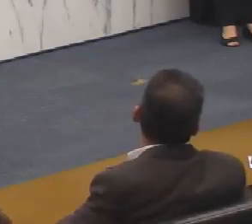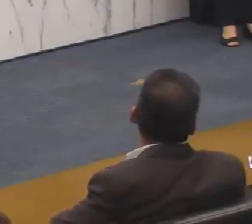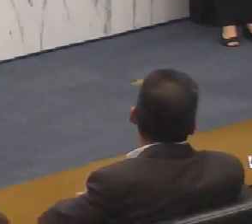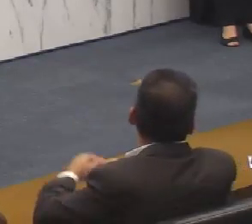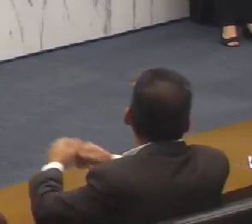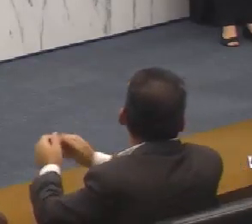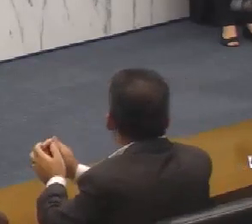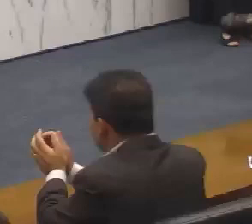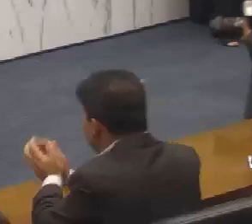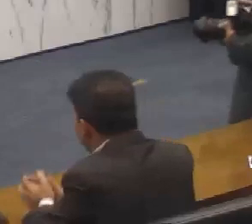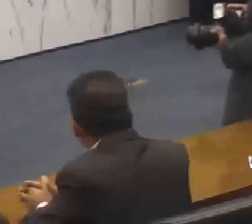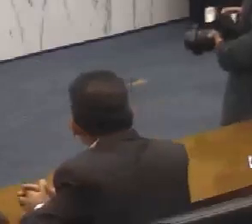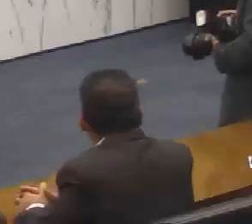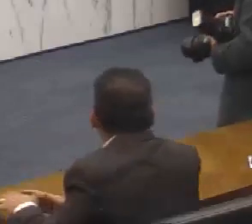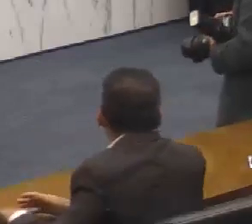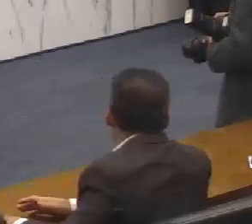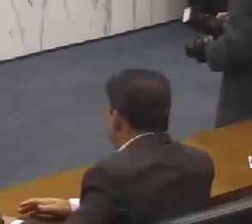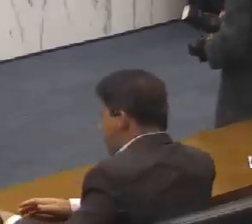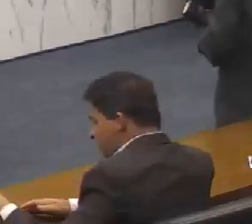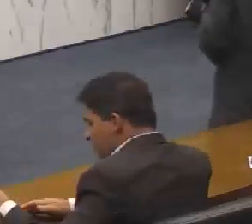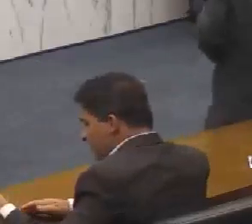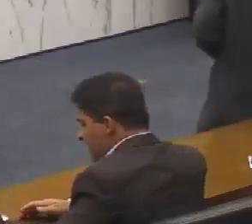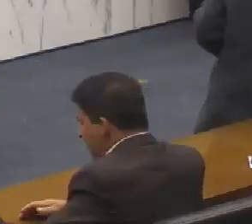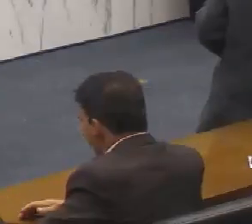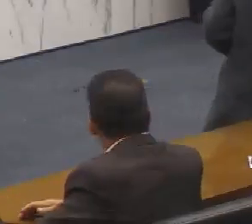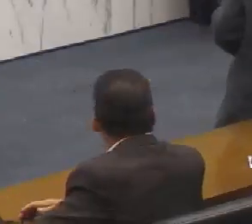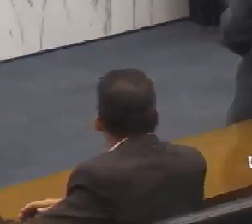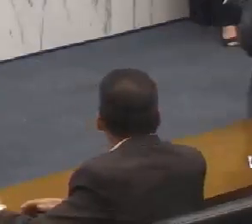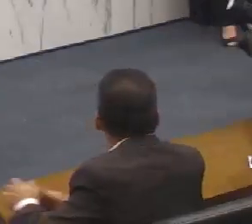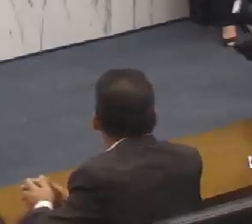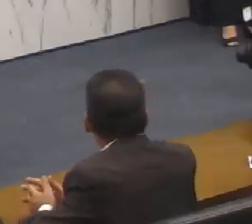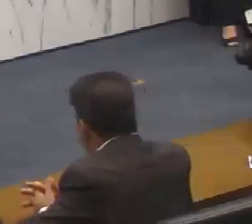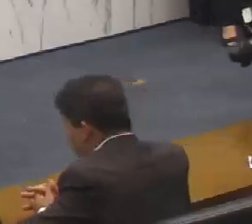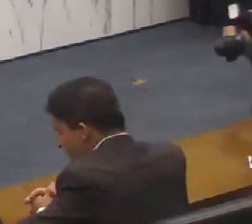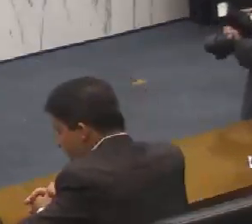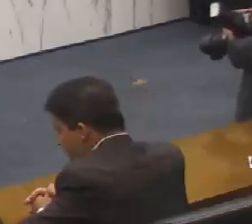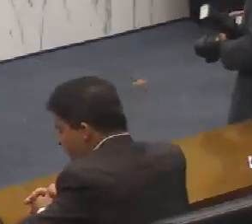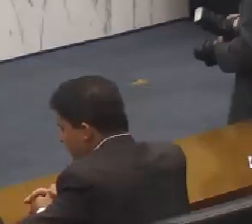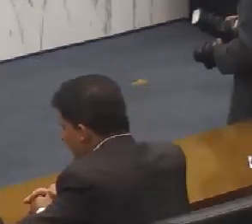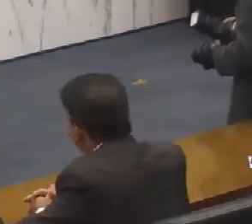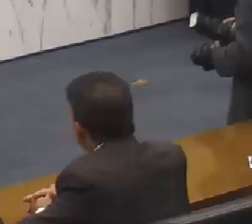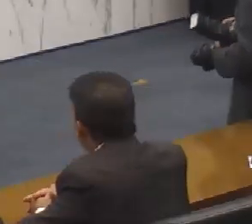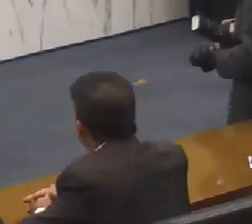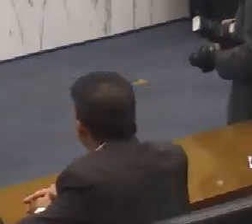escolher. É preciso saber viver. É